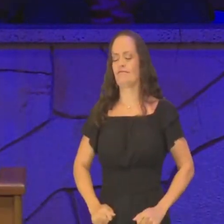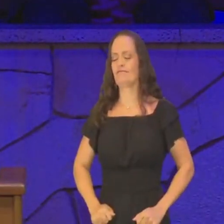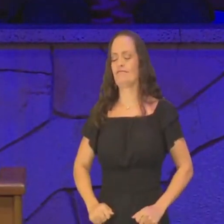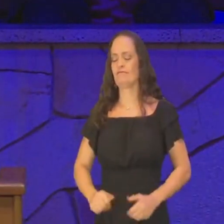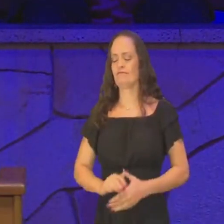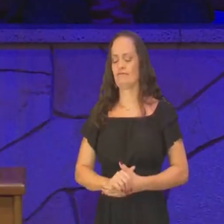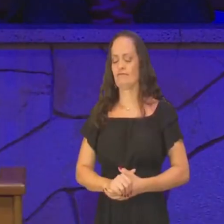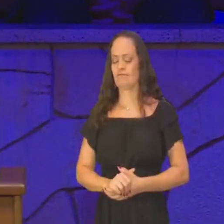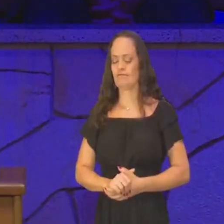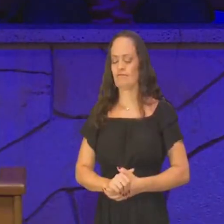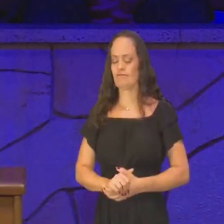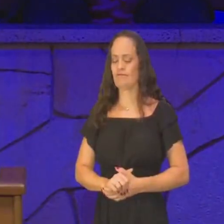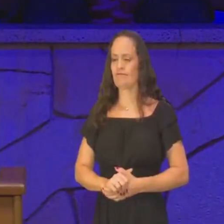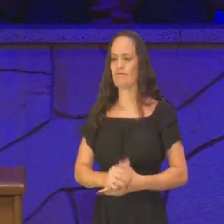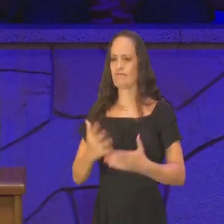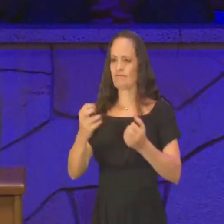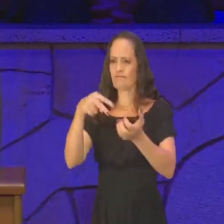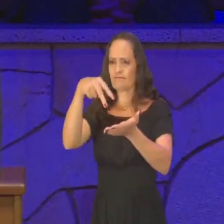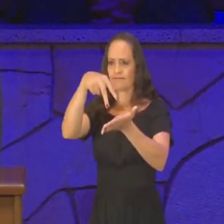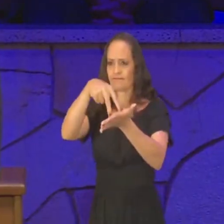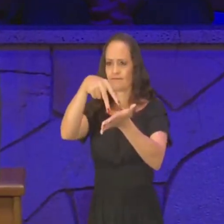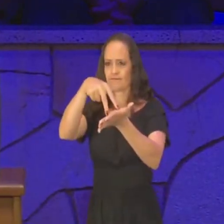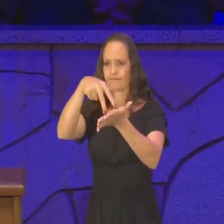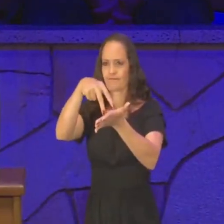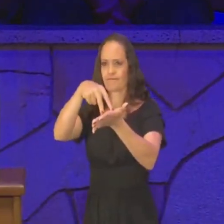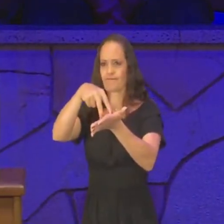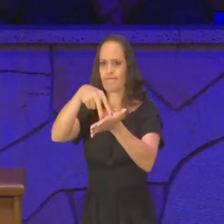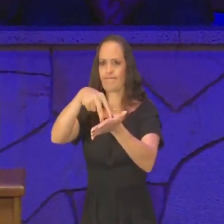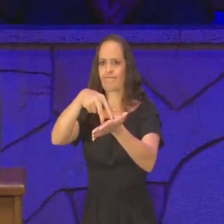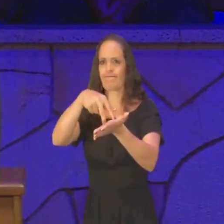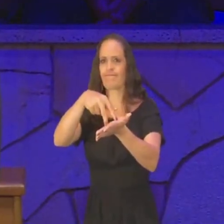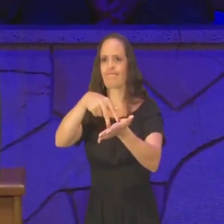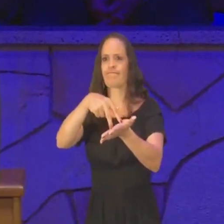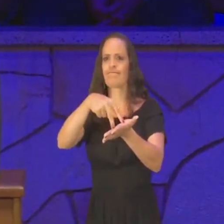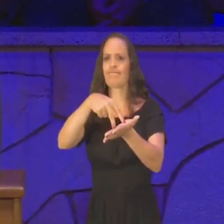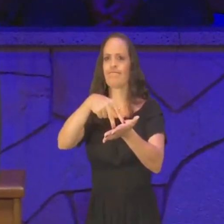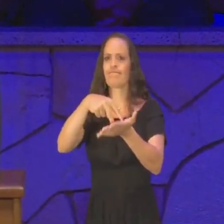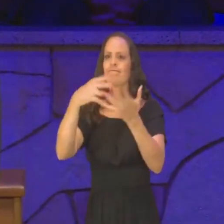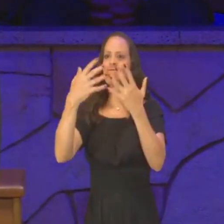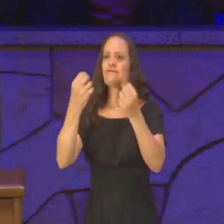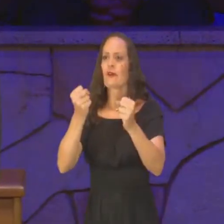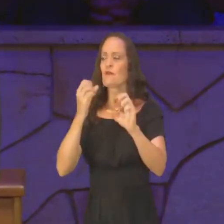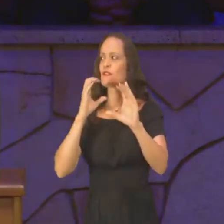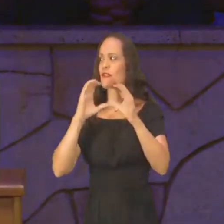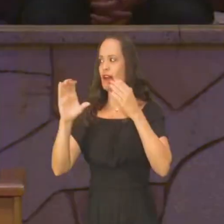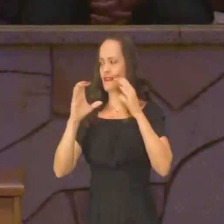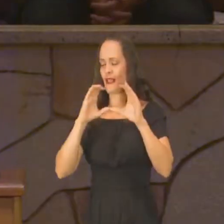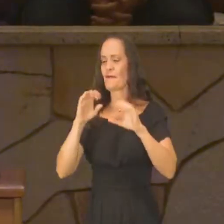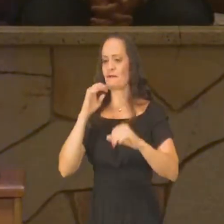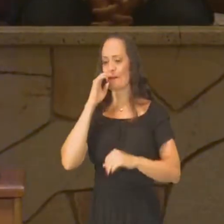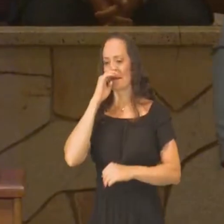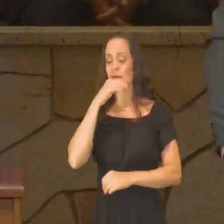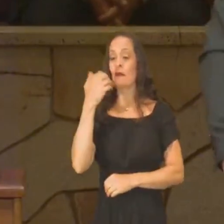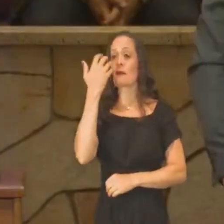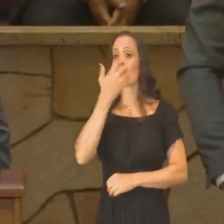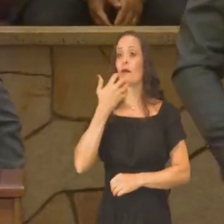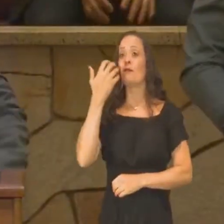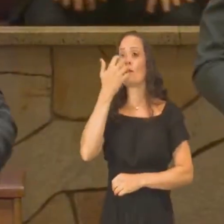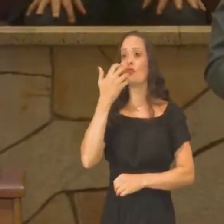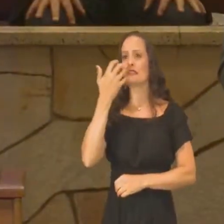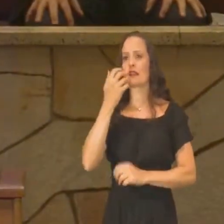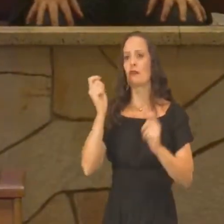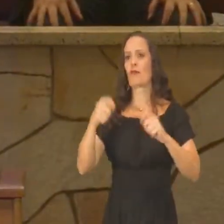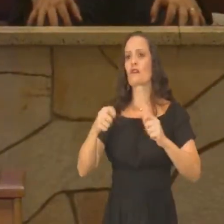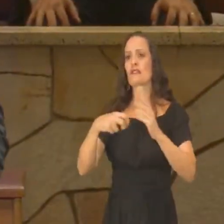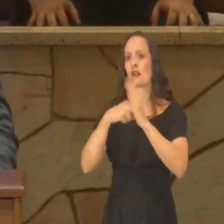injustiça. Fiquemos de pé, vamos cantar essa canção, que seja uma oração